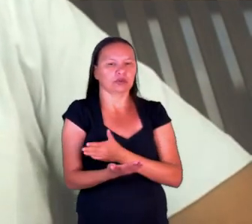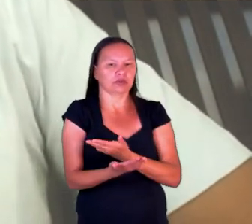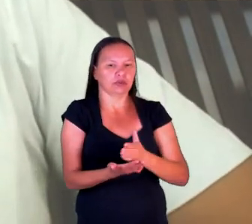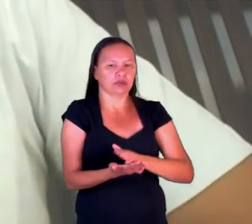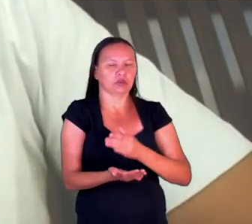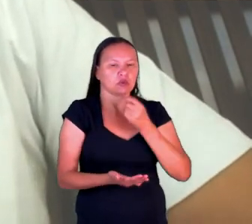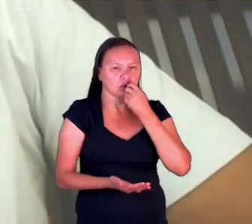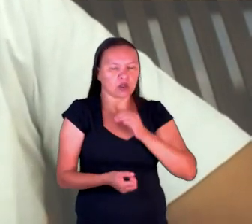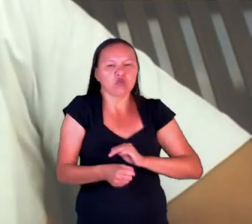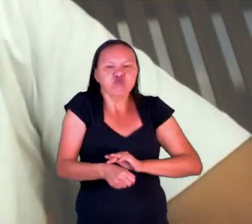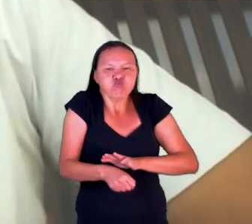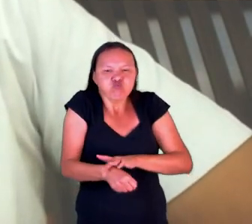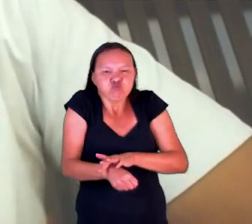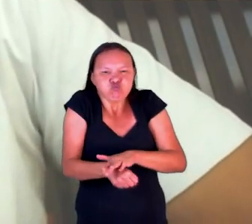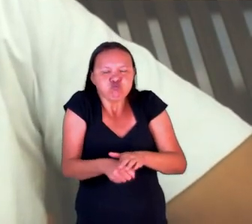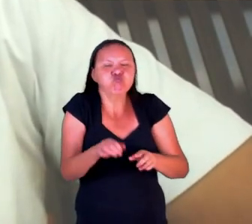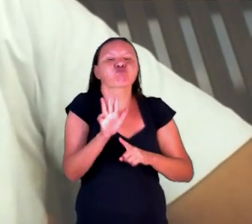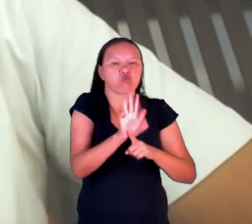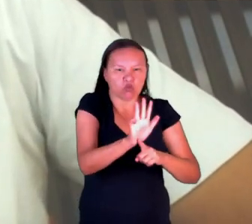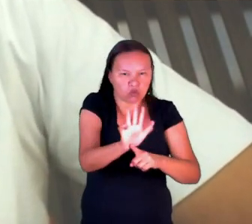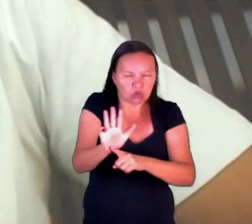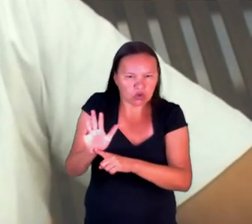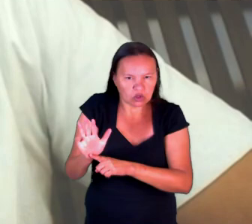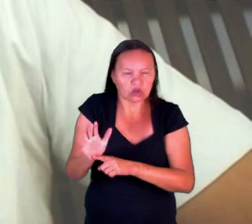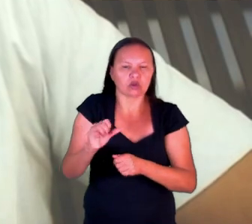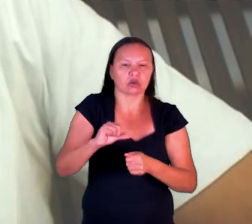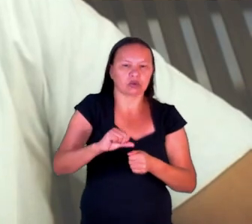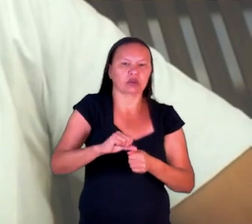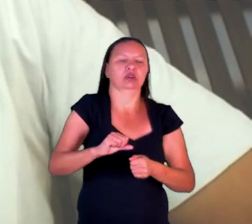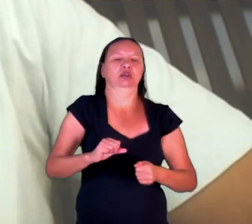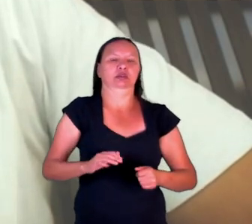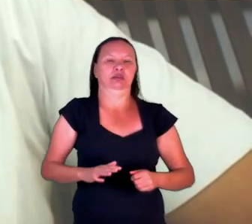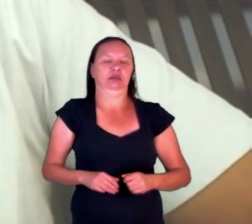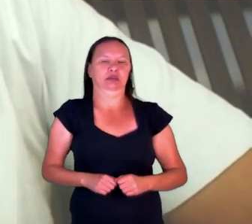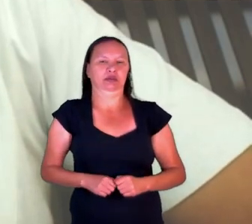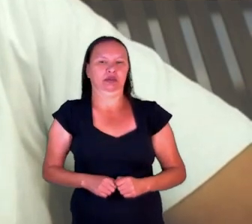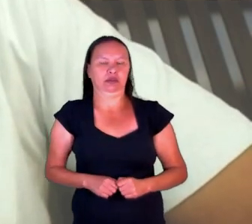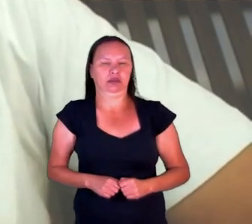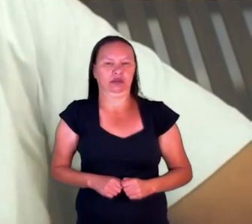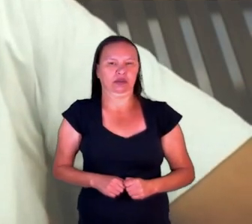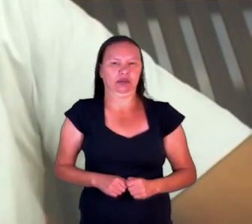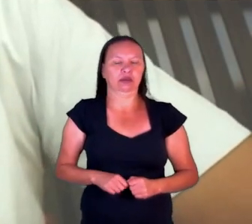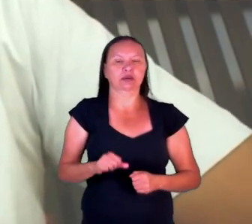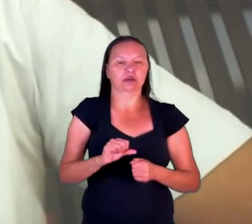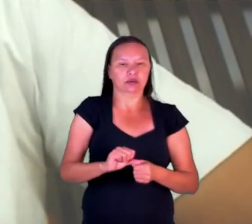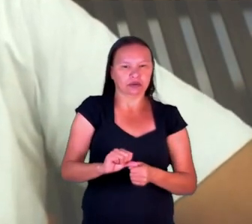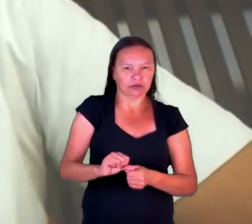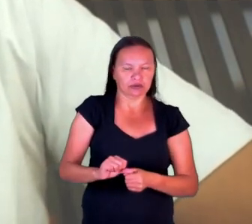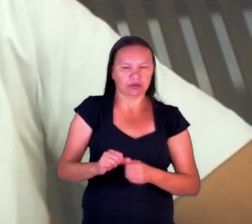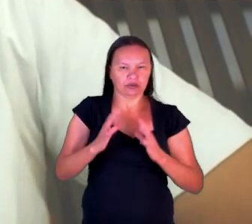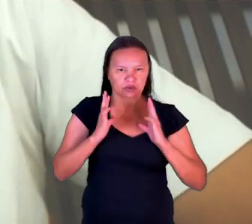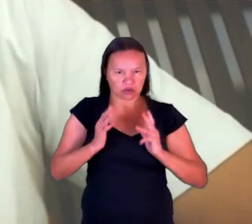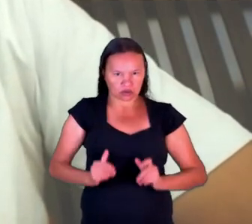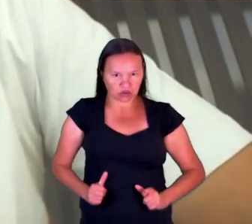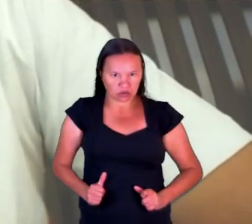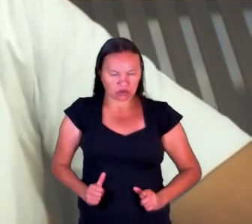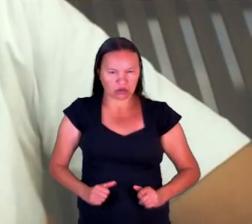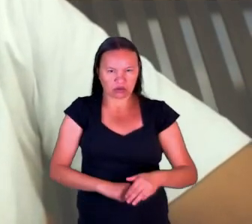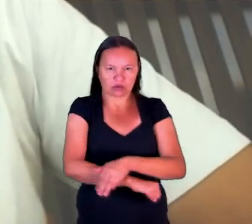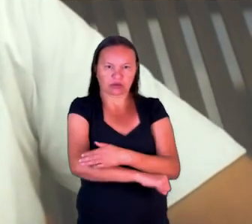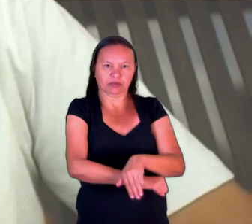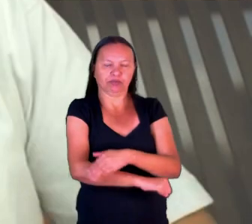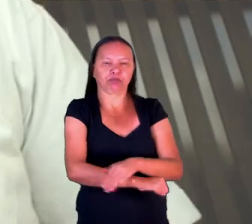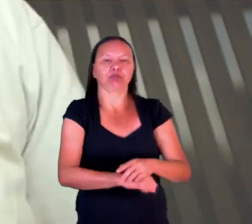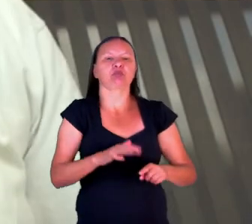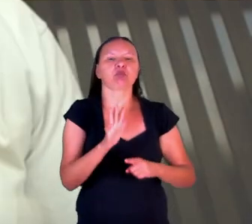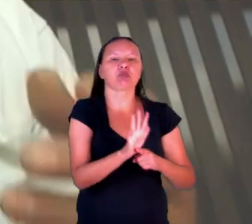nos mostrou nós tivemos um trabalho aqui de cuidado com a população de rua né na nós chamamos de frente humanitária canto da rua eh mas ela nos